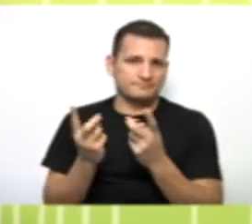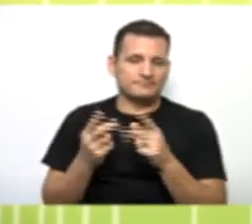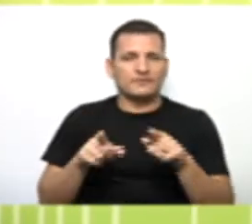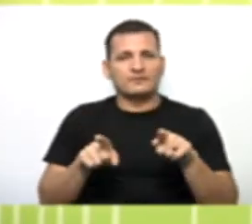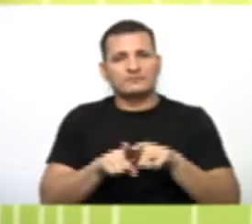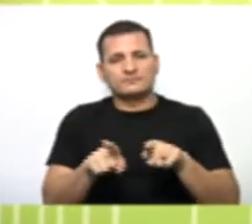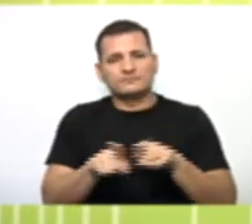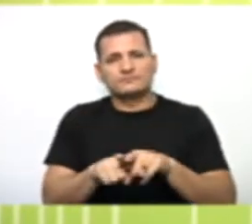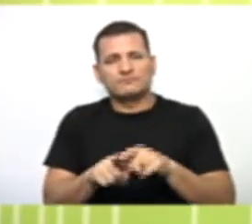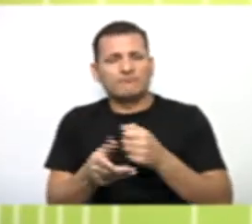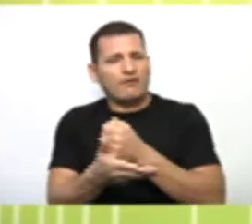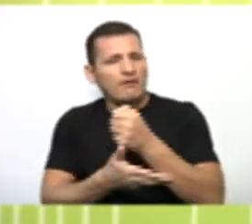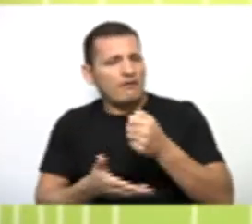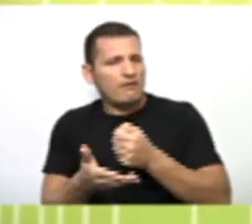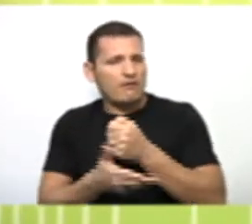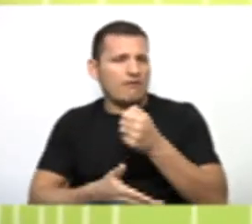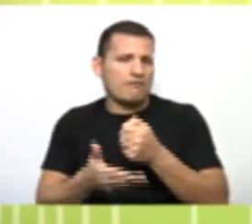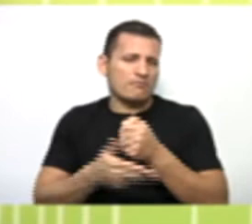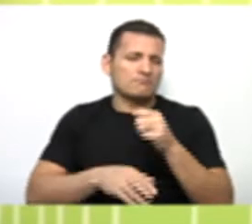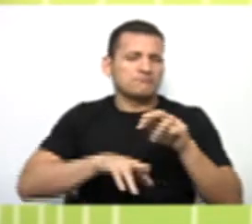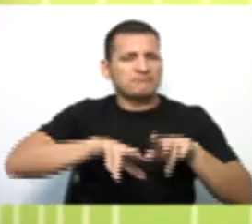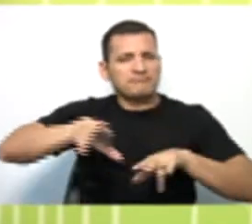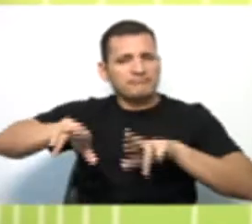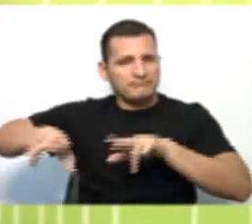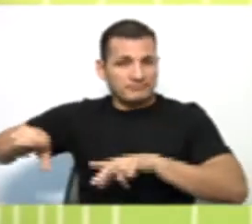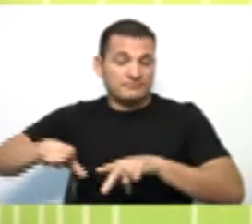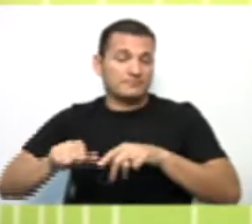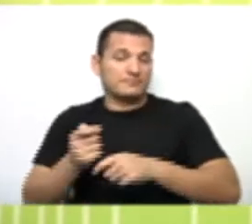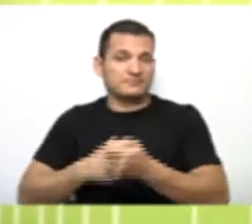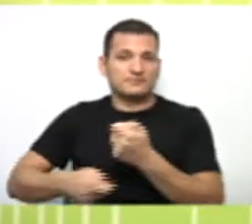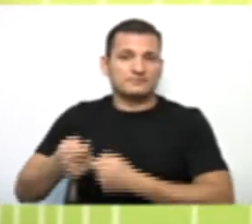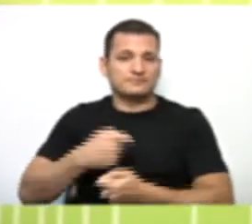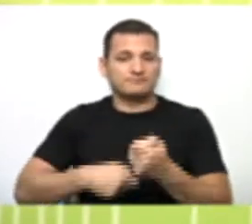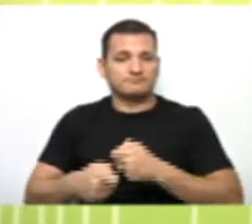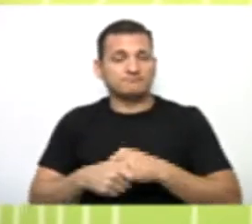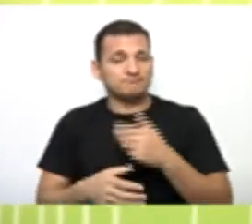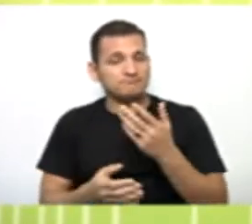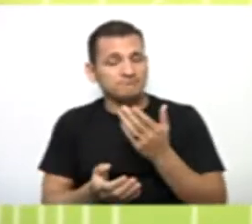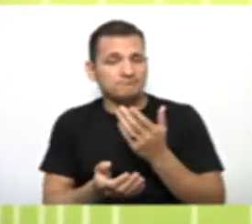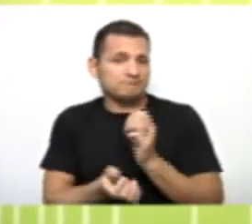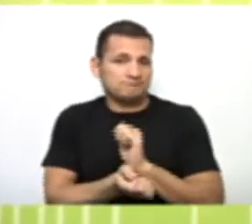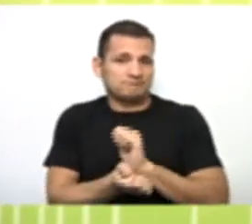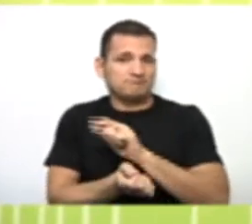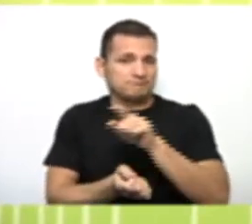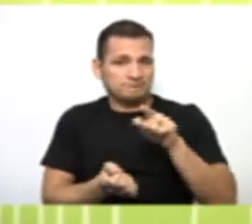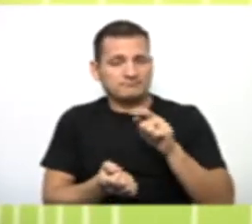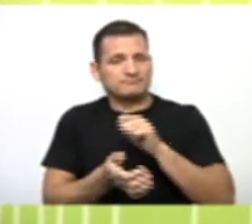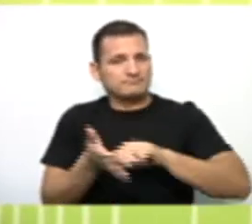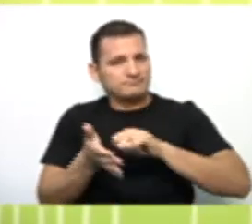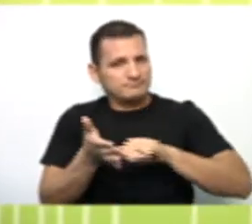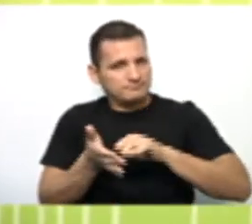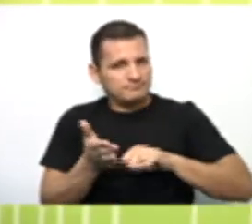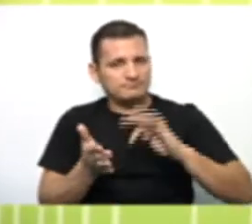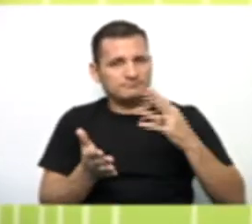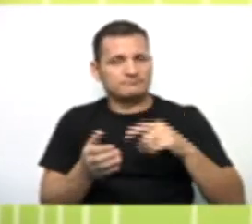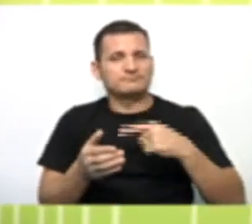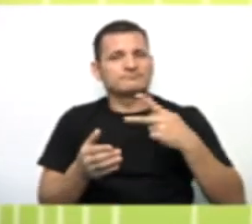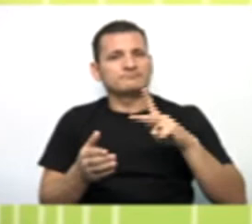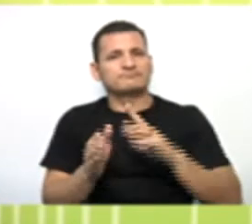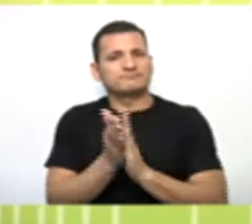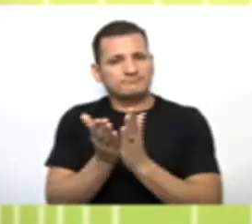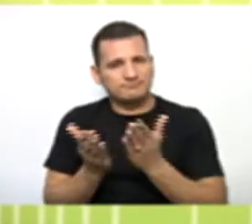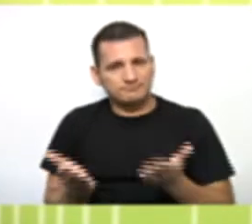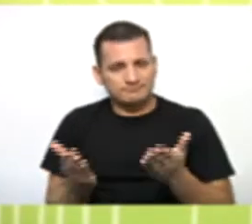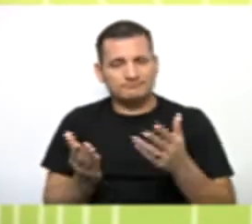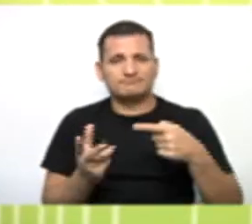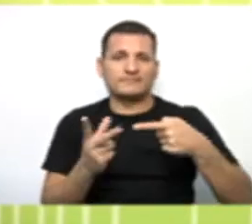variáveis básicas da negociação. Espero que você esteja anotando tudo, espero que você esteja com seu caderno aberto, com